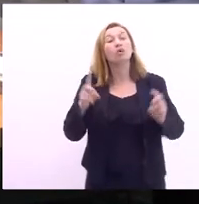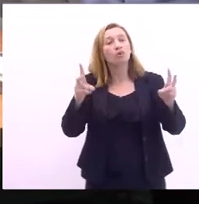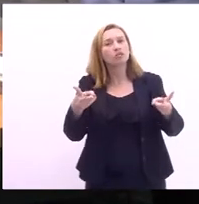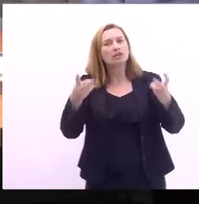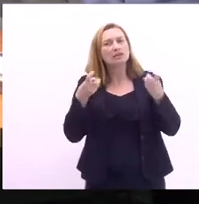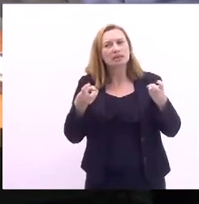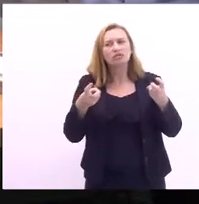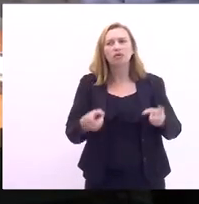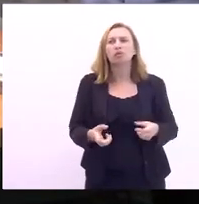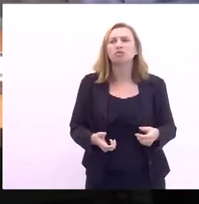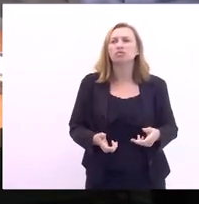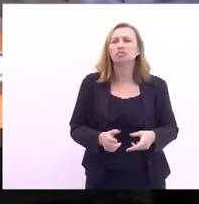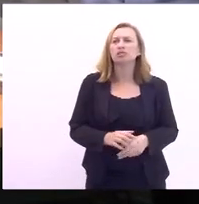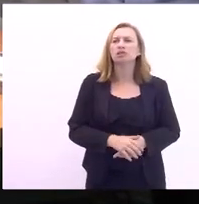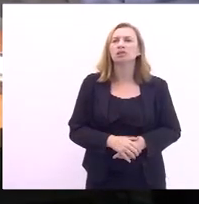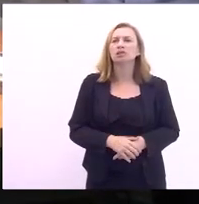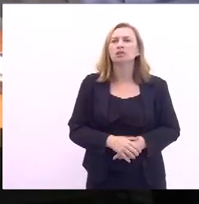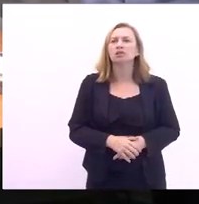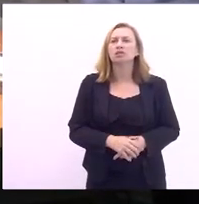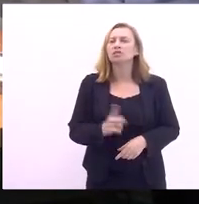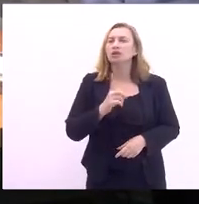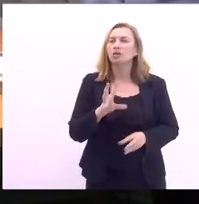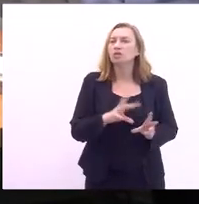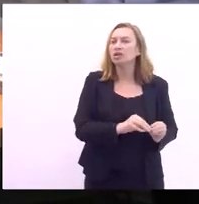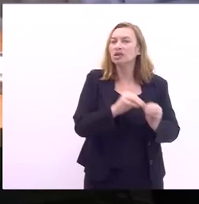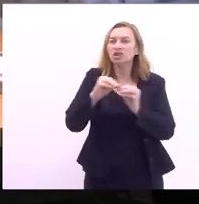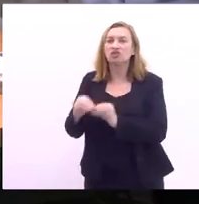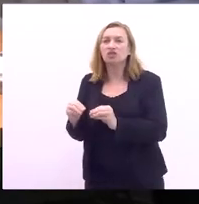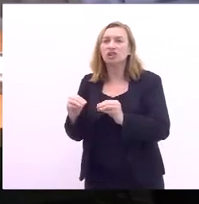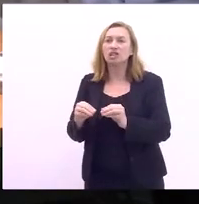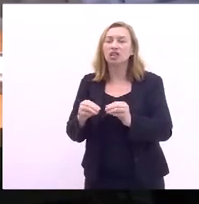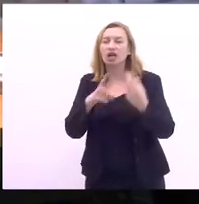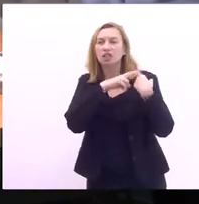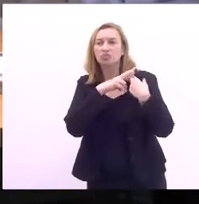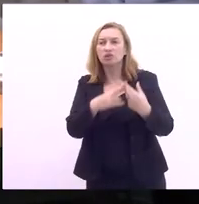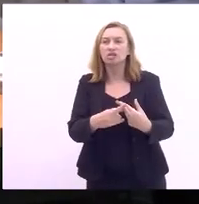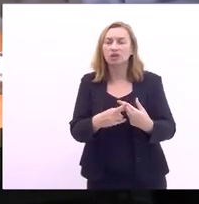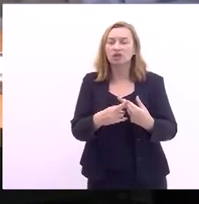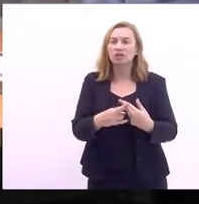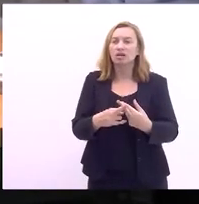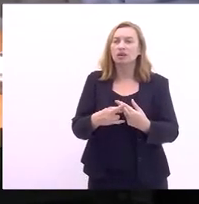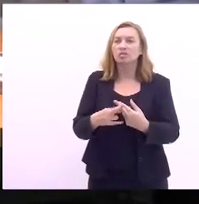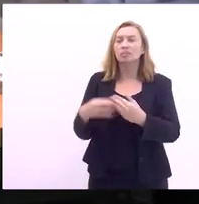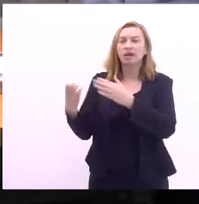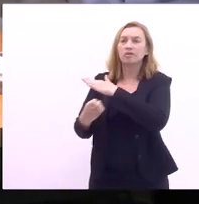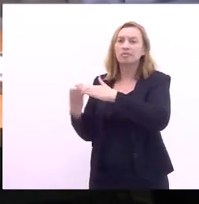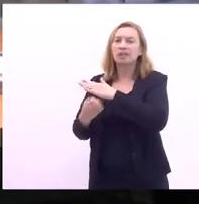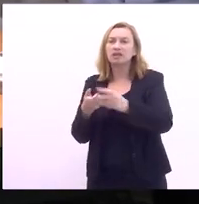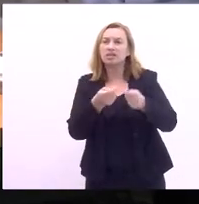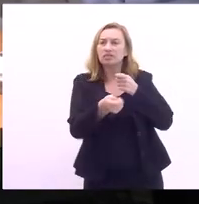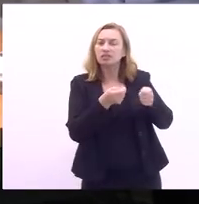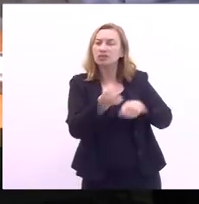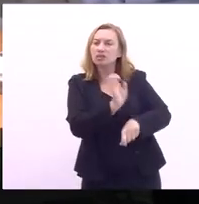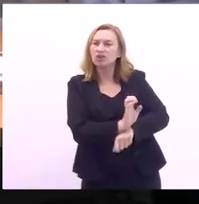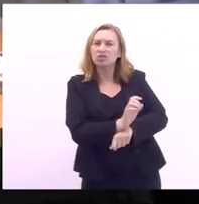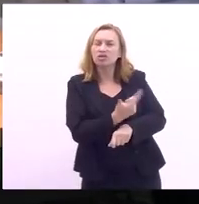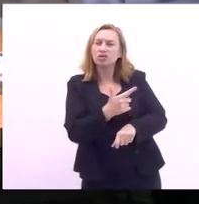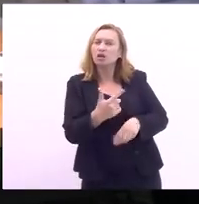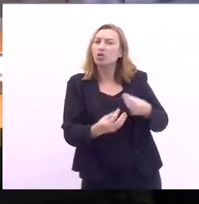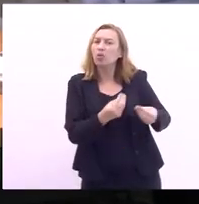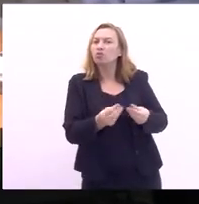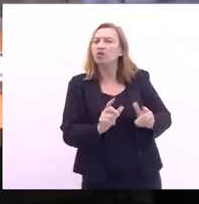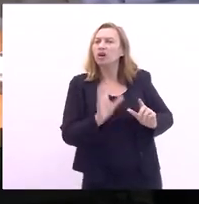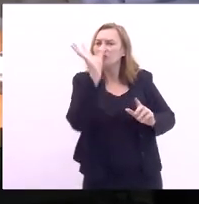que não convém transferir competência para a agência reguladora estadual, que ela não tem meios. Ora, veja